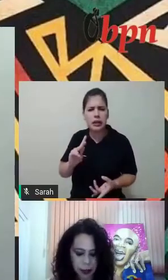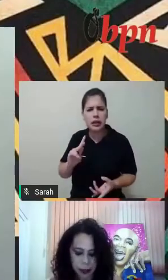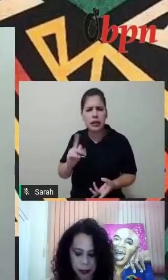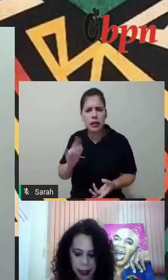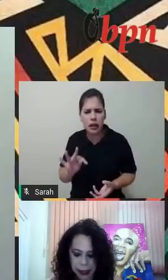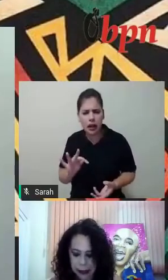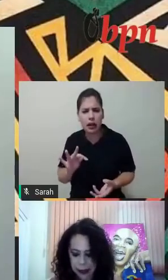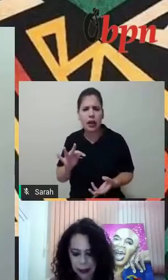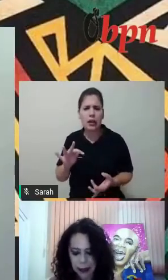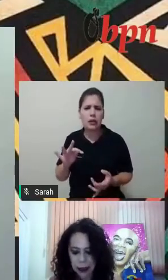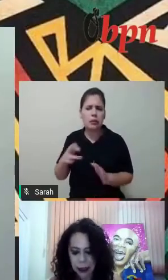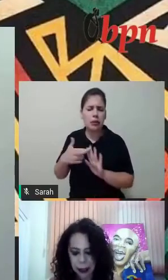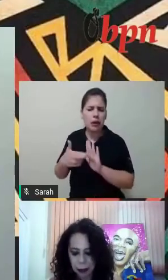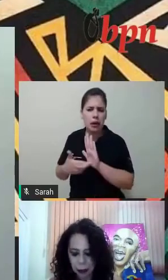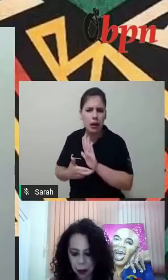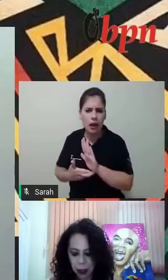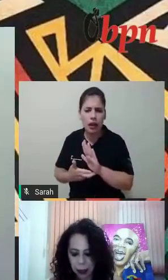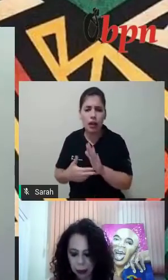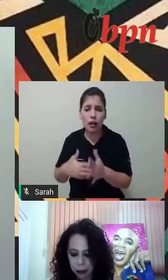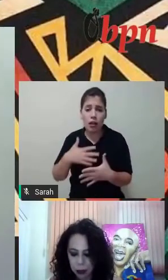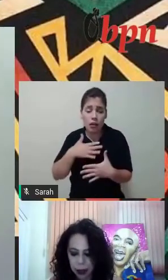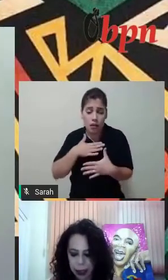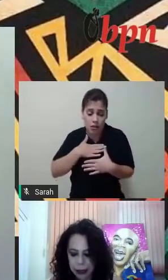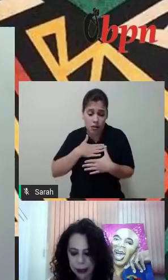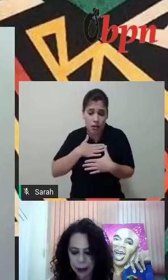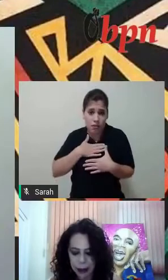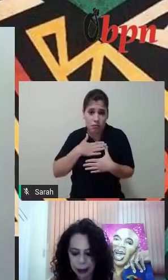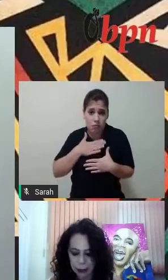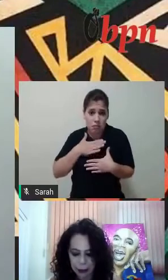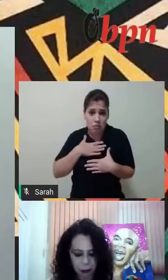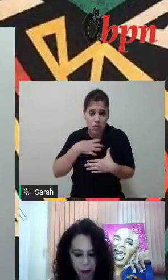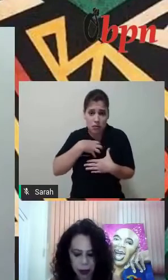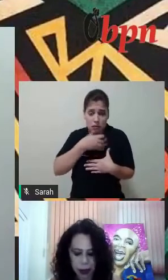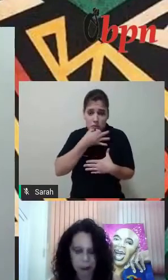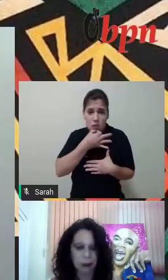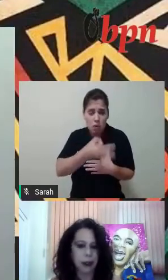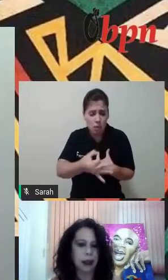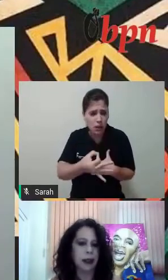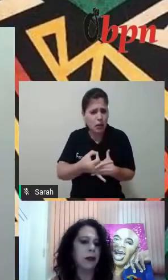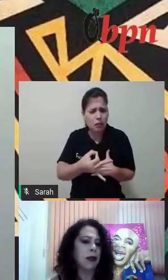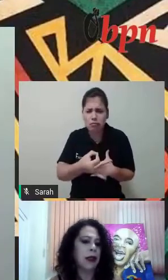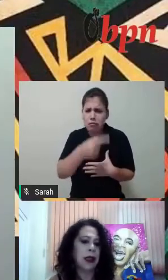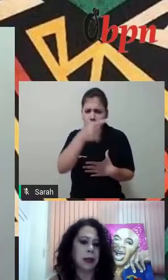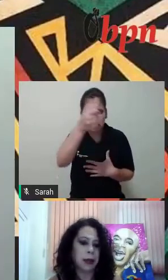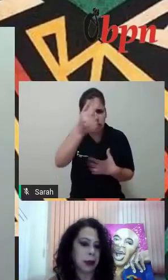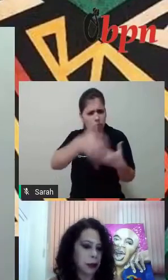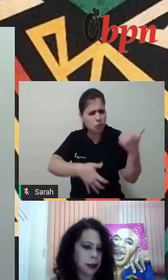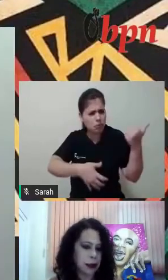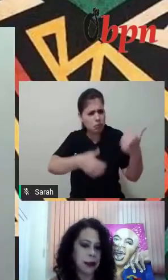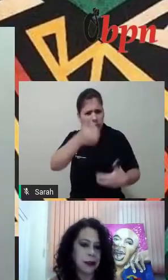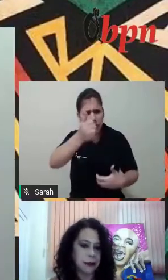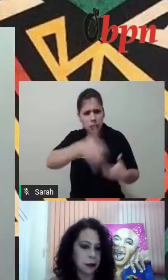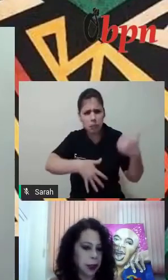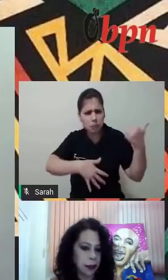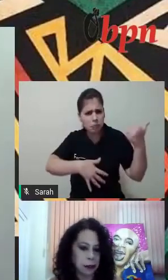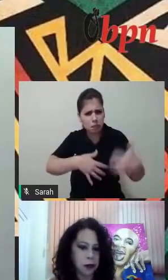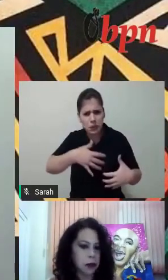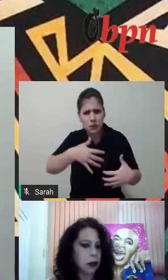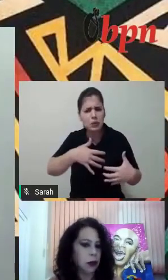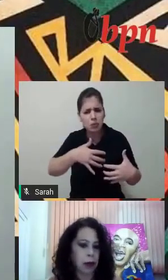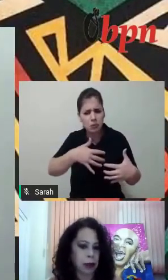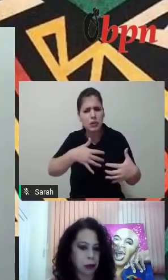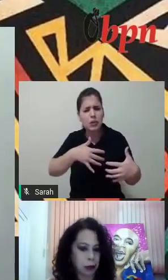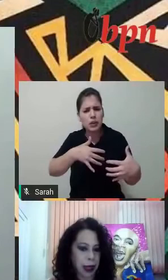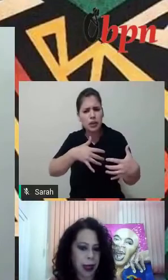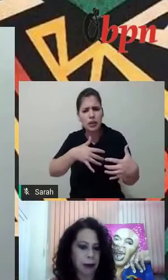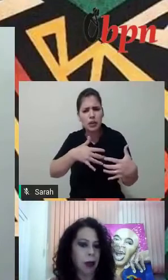sinto extremamente contemplada quando você traz, né, a potência da palavra como um legado